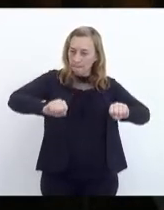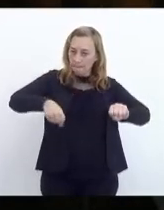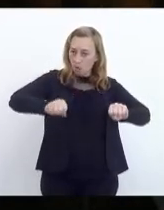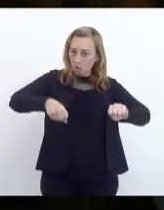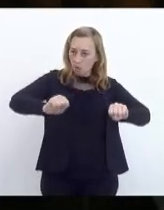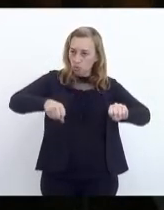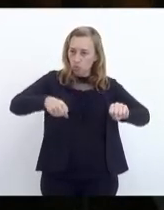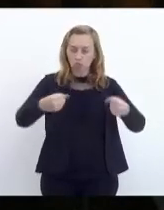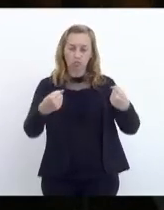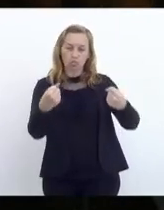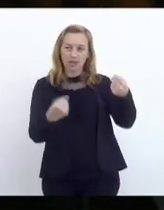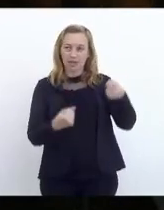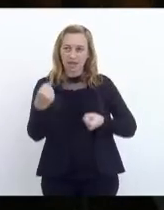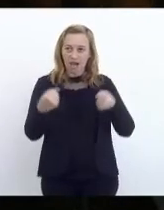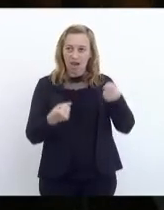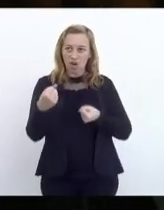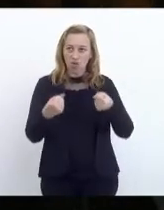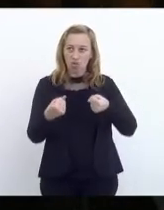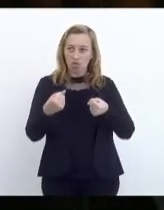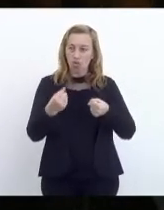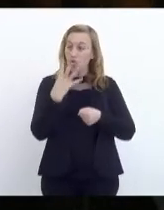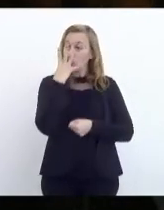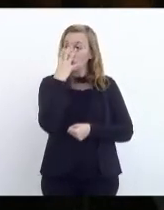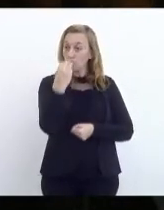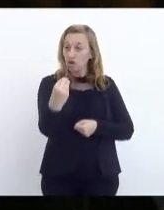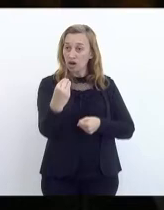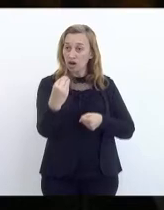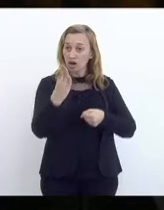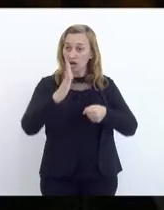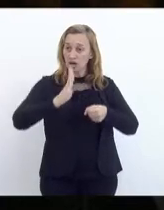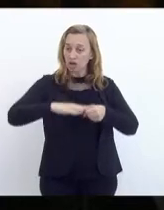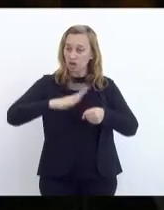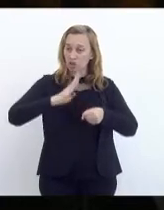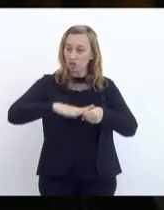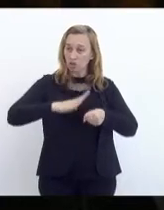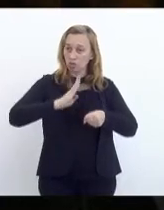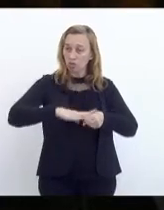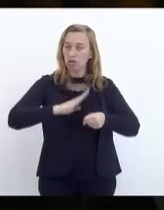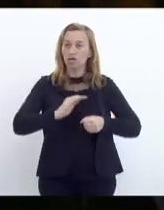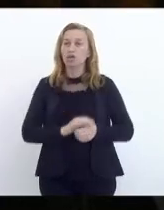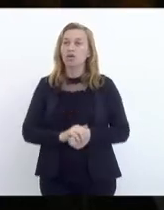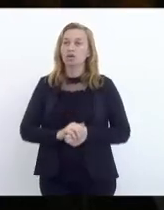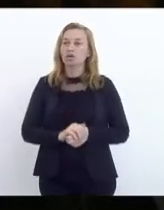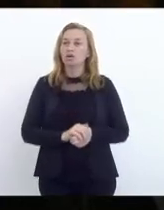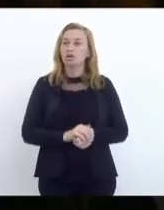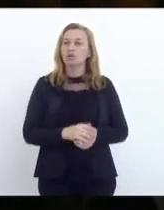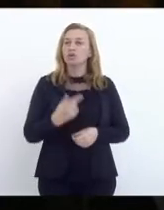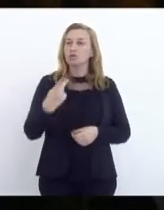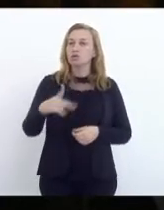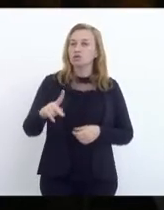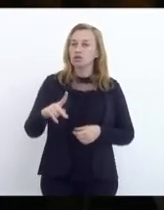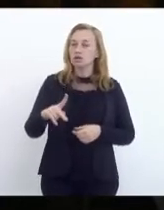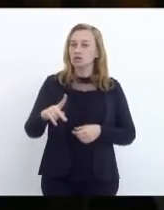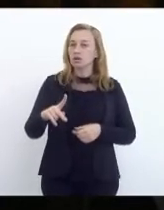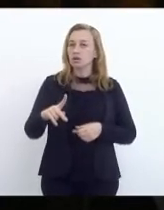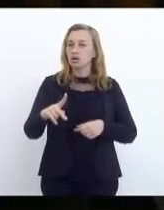carro, moto, van e Kombi, para o exercício de sua